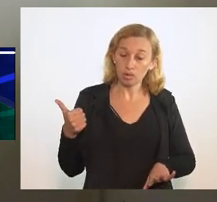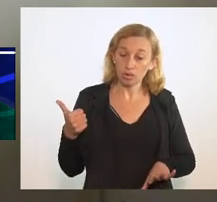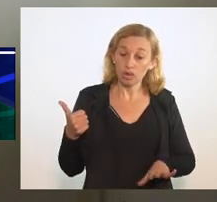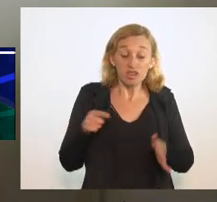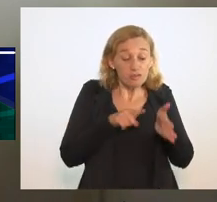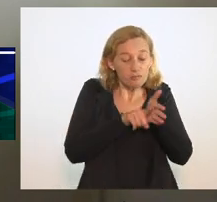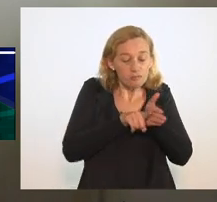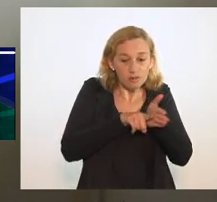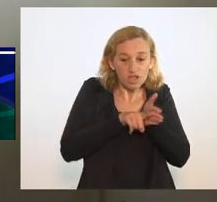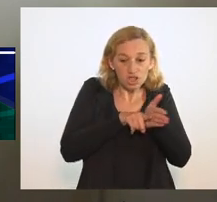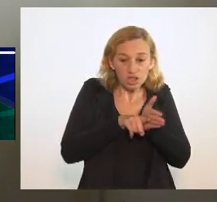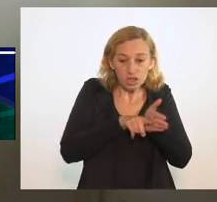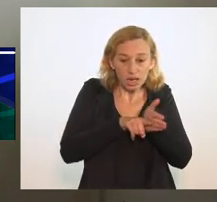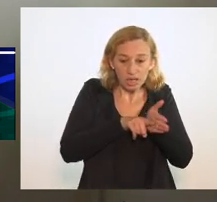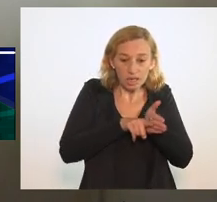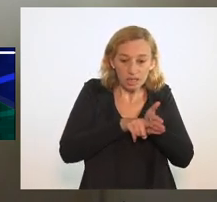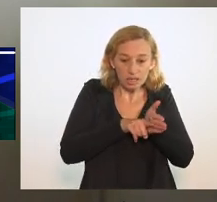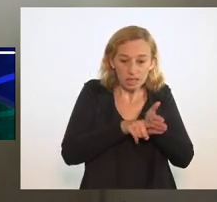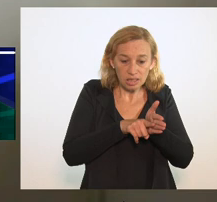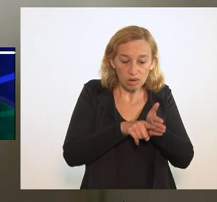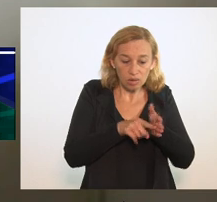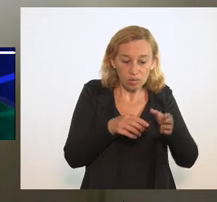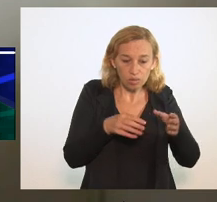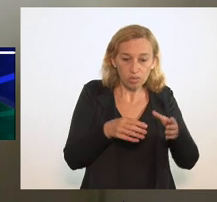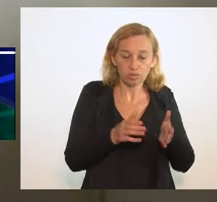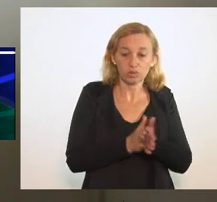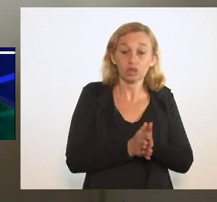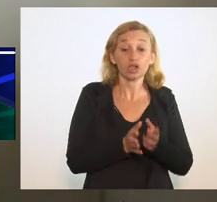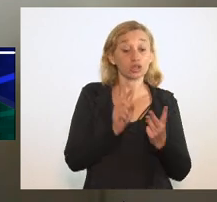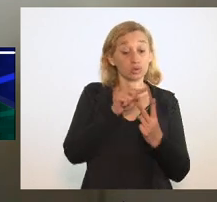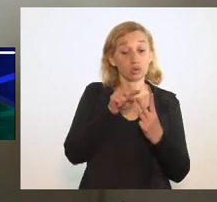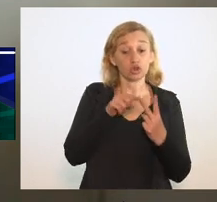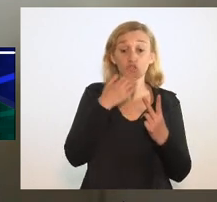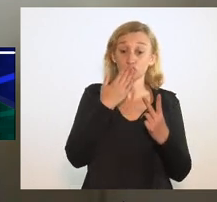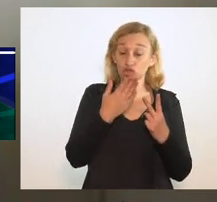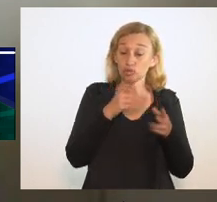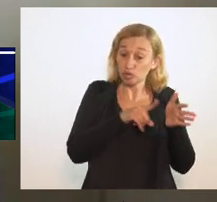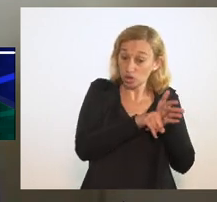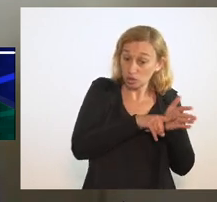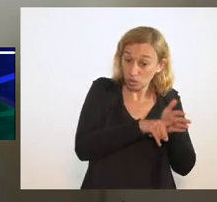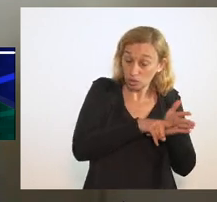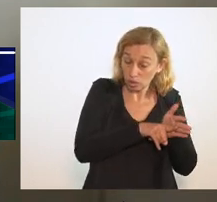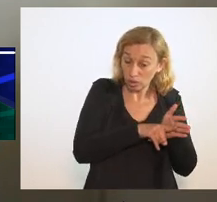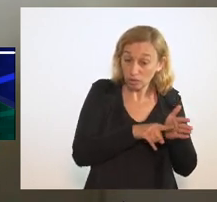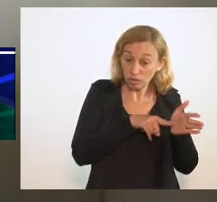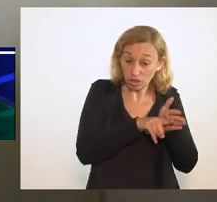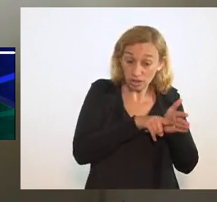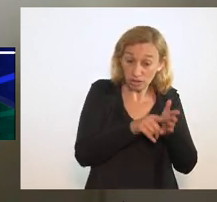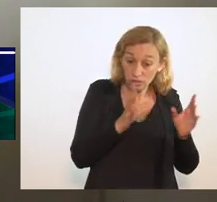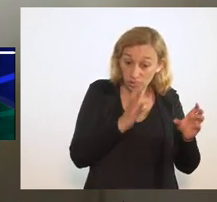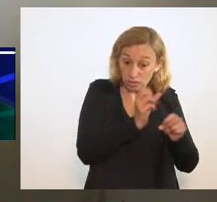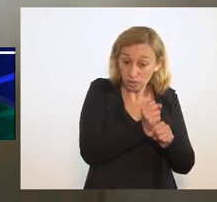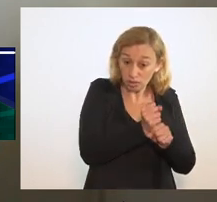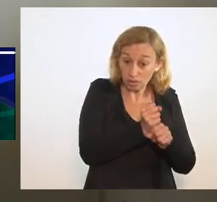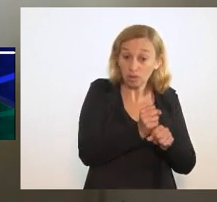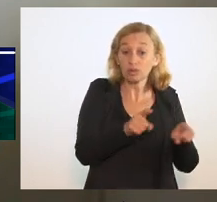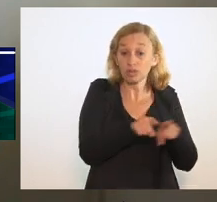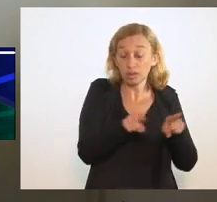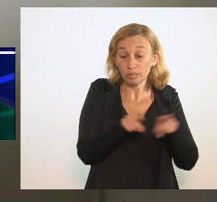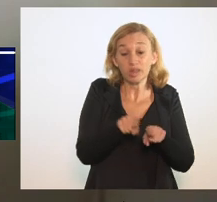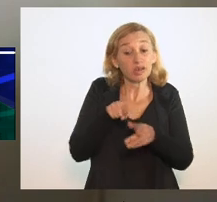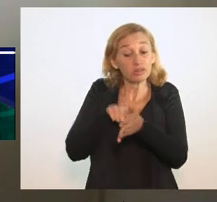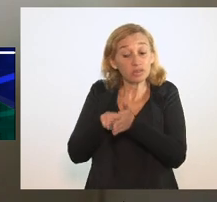fiscalização. Mas dois tipos de fiscalização: a fiscalização contábil e a